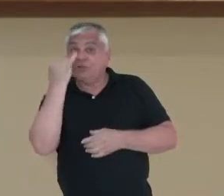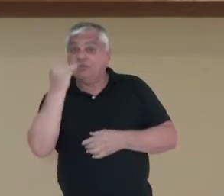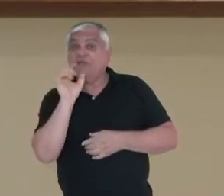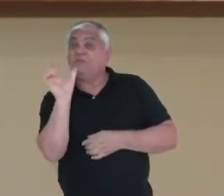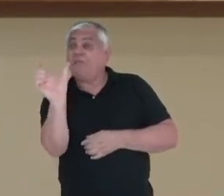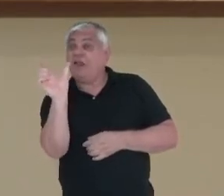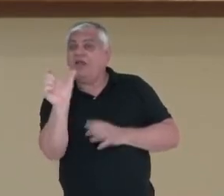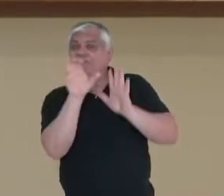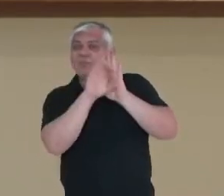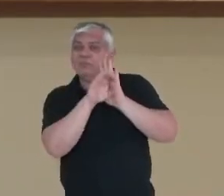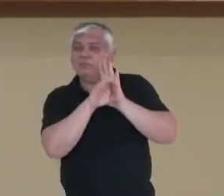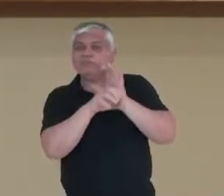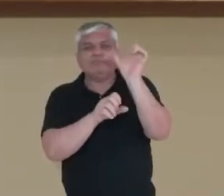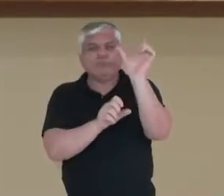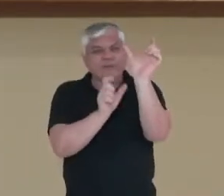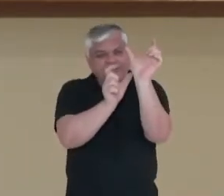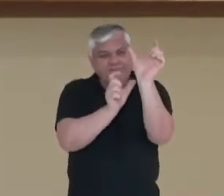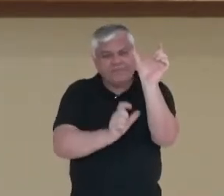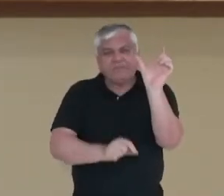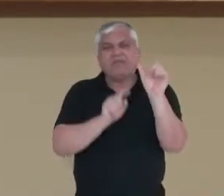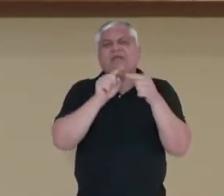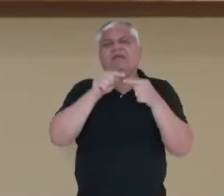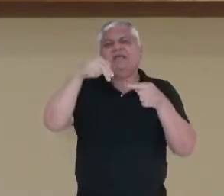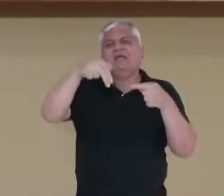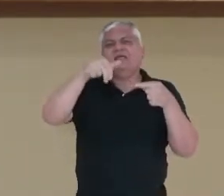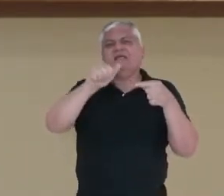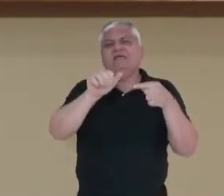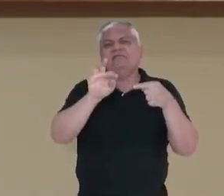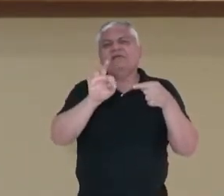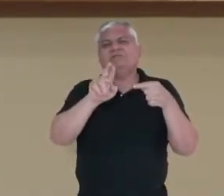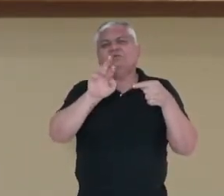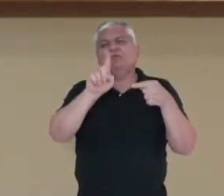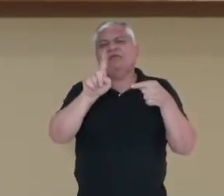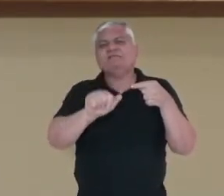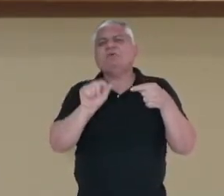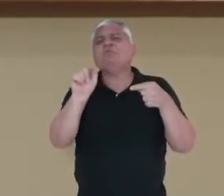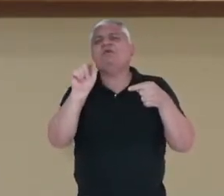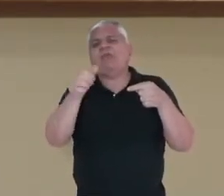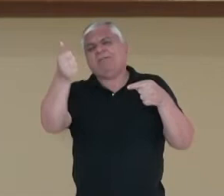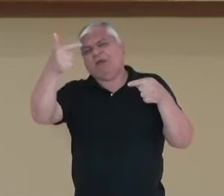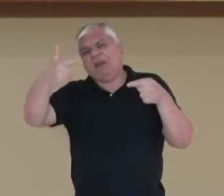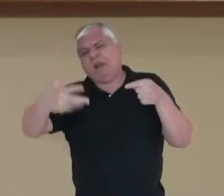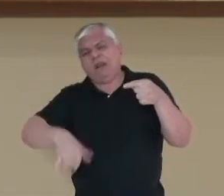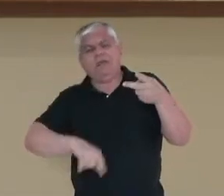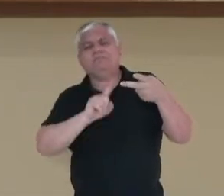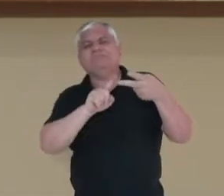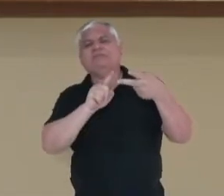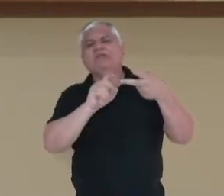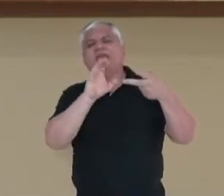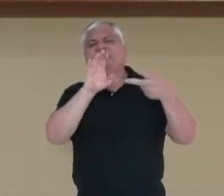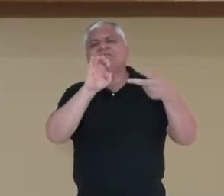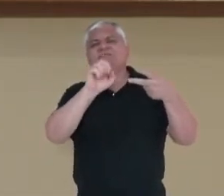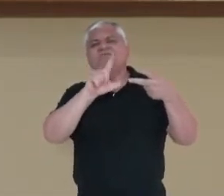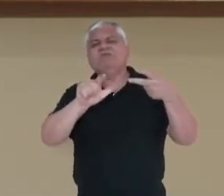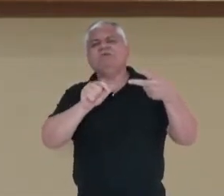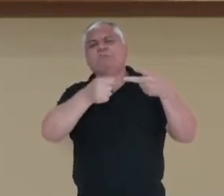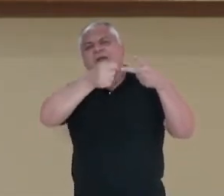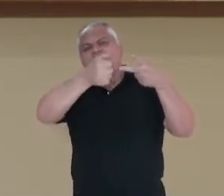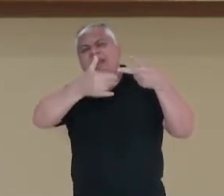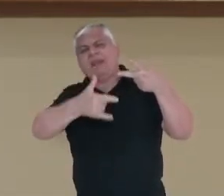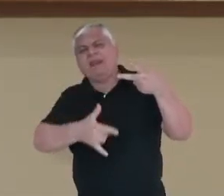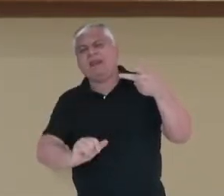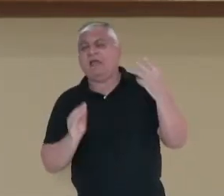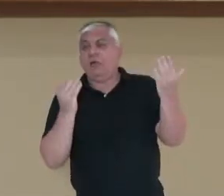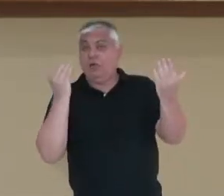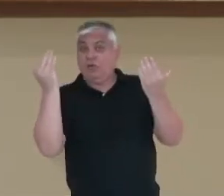importantes, estado de natureza, o que é isso? Estado civil, o que é isso? Comparar diferentes teorias sobre estado de